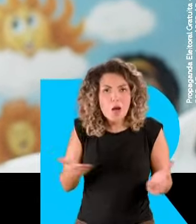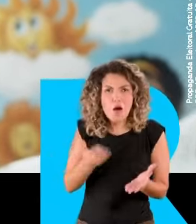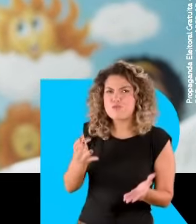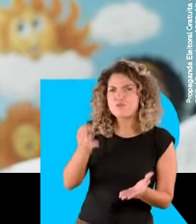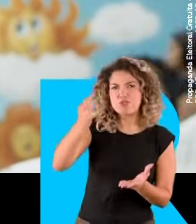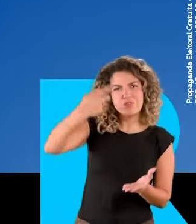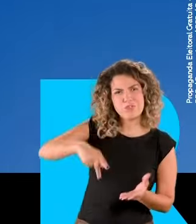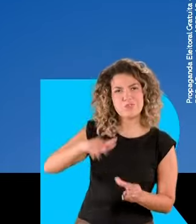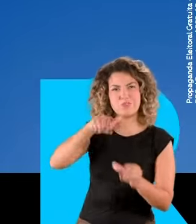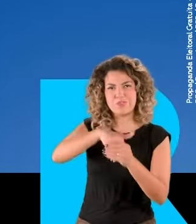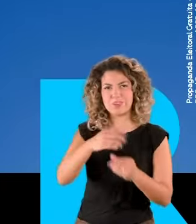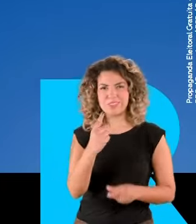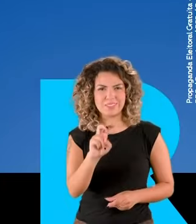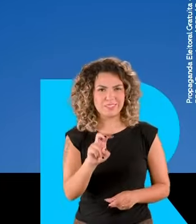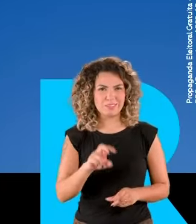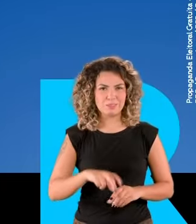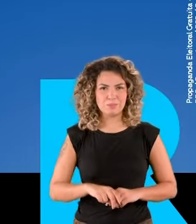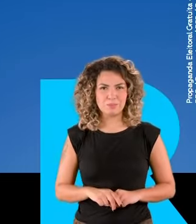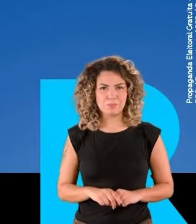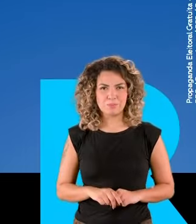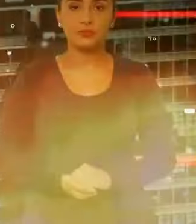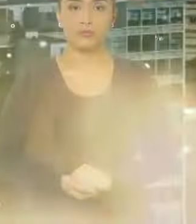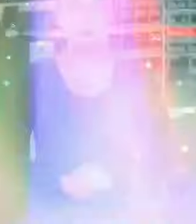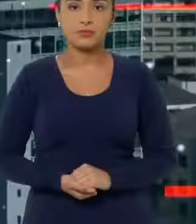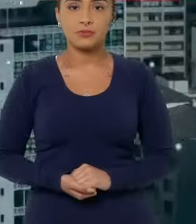e o futuro da nossa cidade.